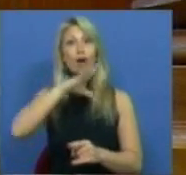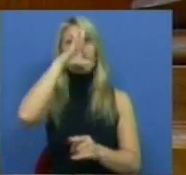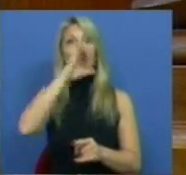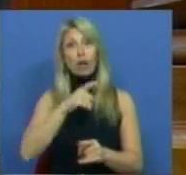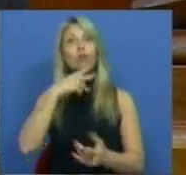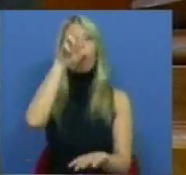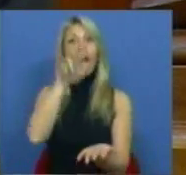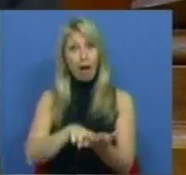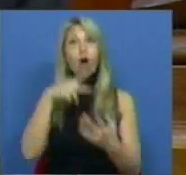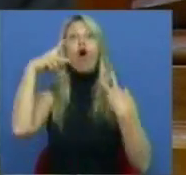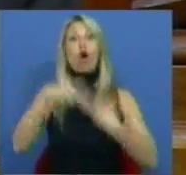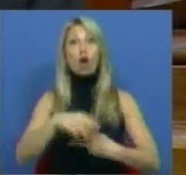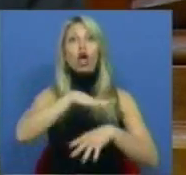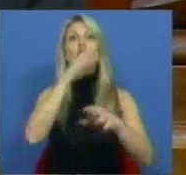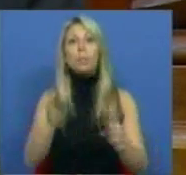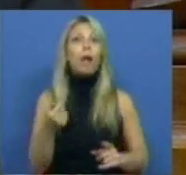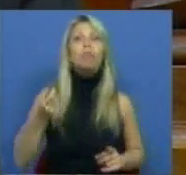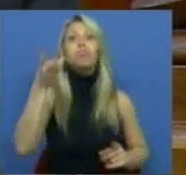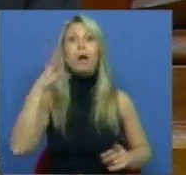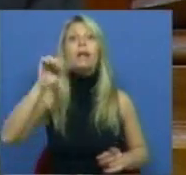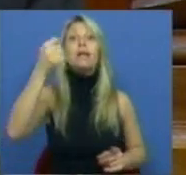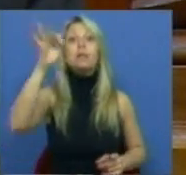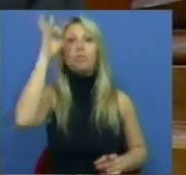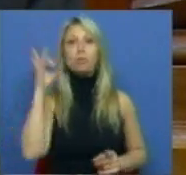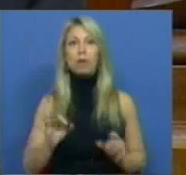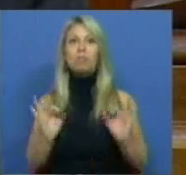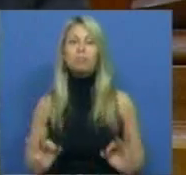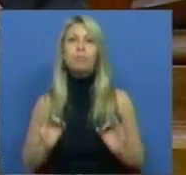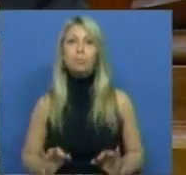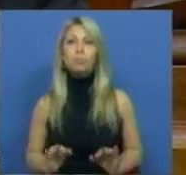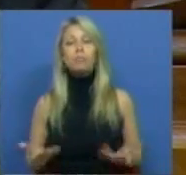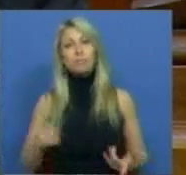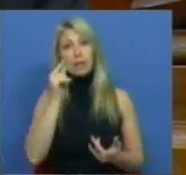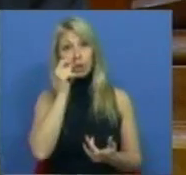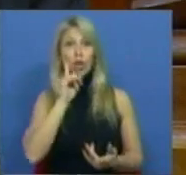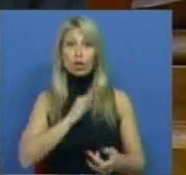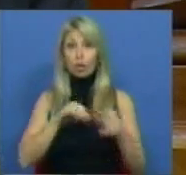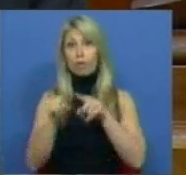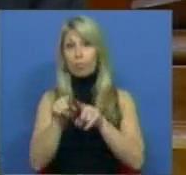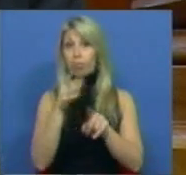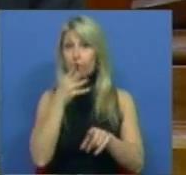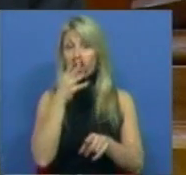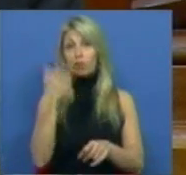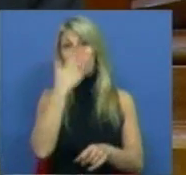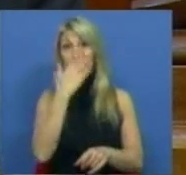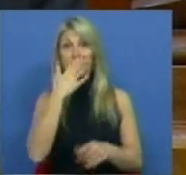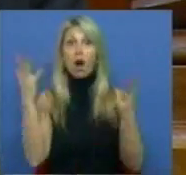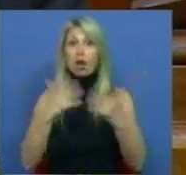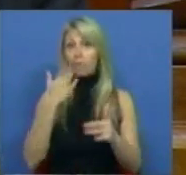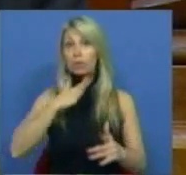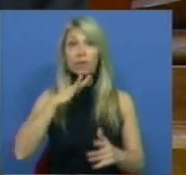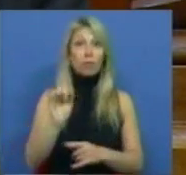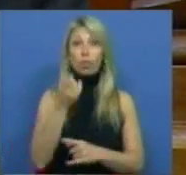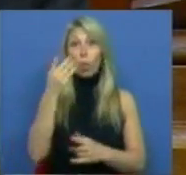será de 15%. E, senhoras e senhores deputados, se o orçamento não chega, o resultado é,